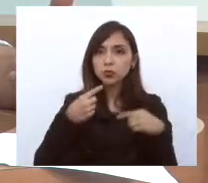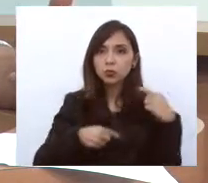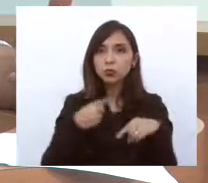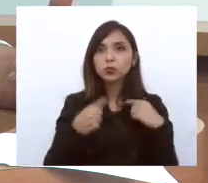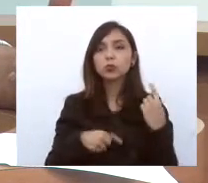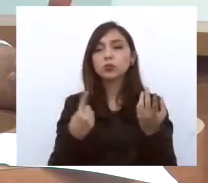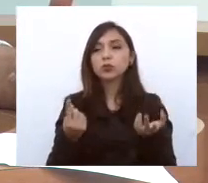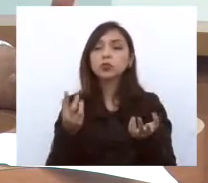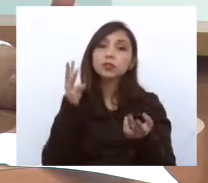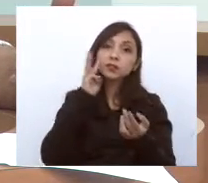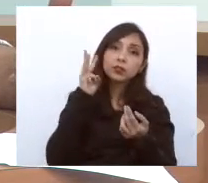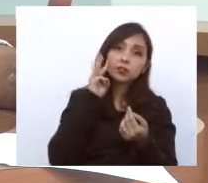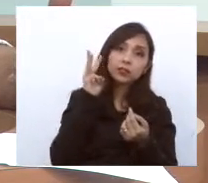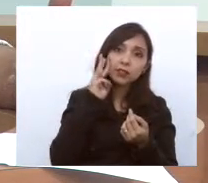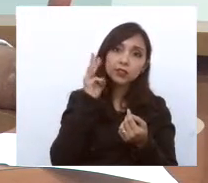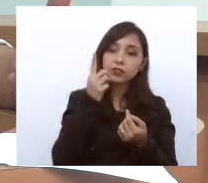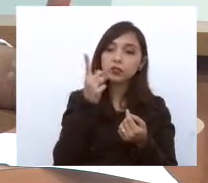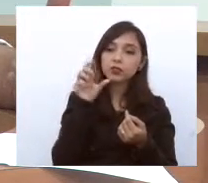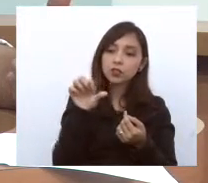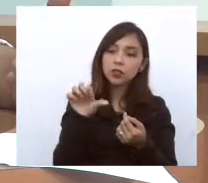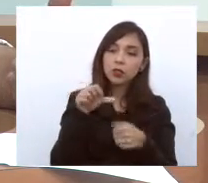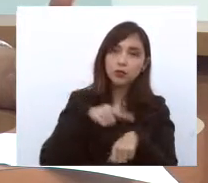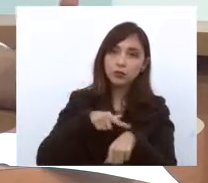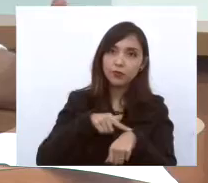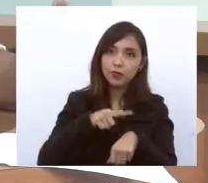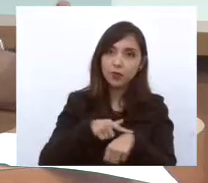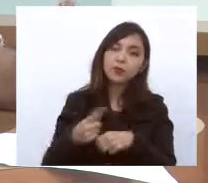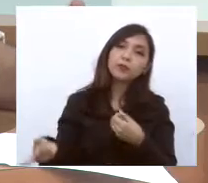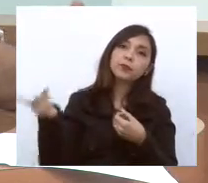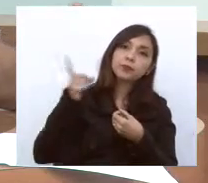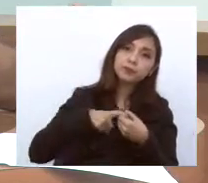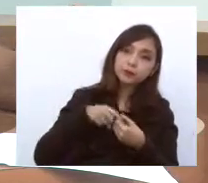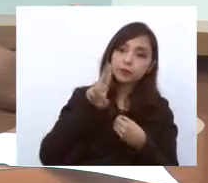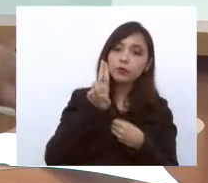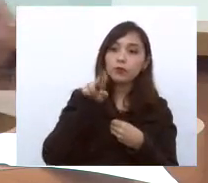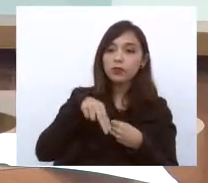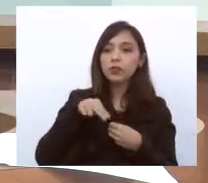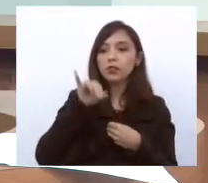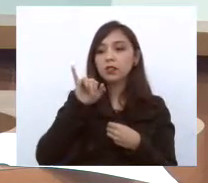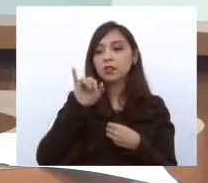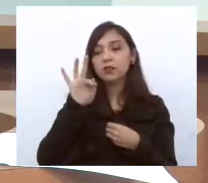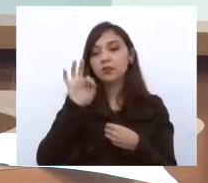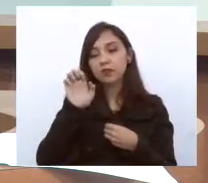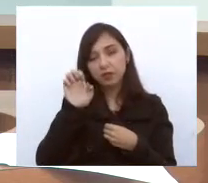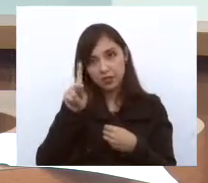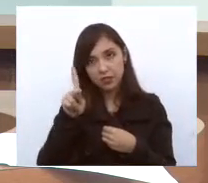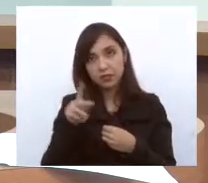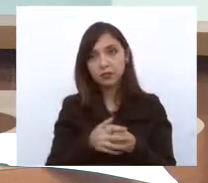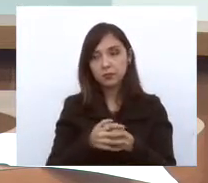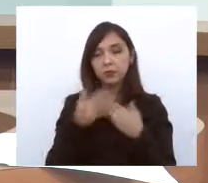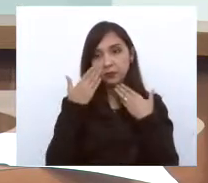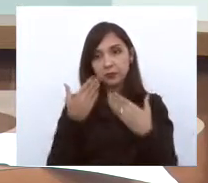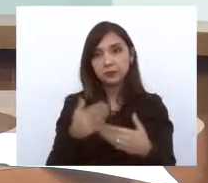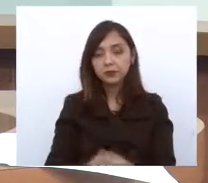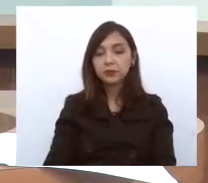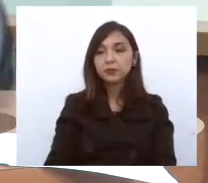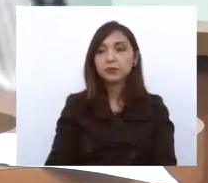vai discutir aí terça-feira, às 19 horas, a volta da Unifesp para o campus do Pimenta. Muito obrigado.